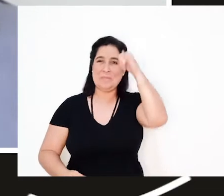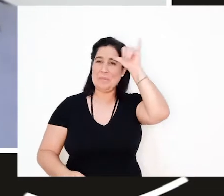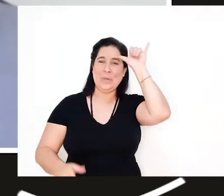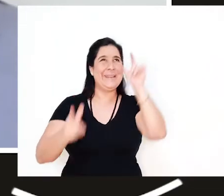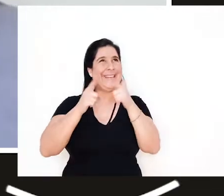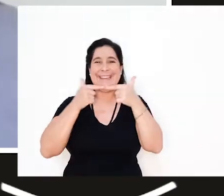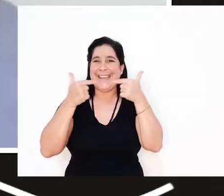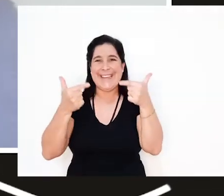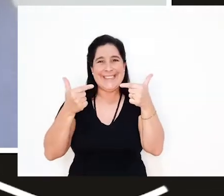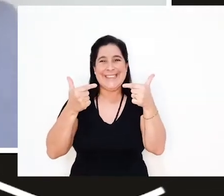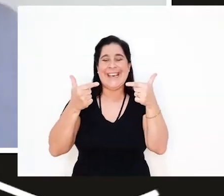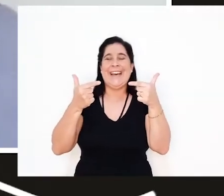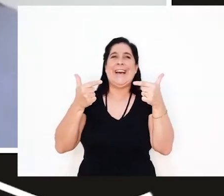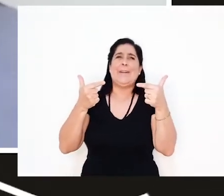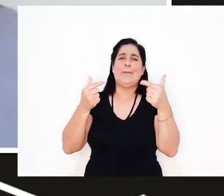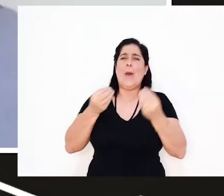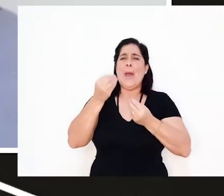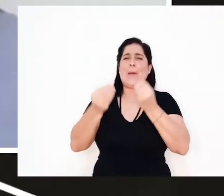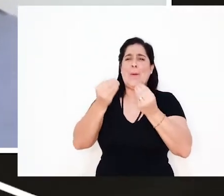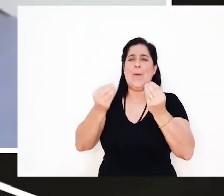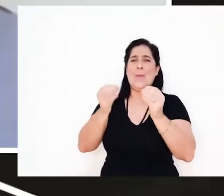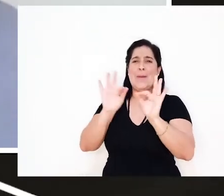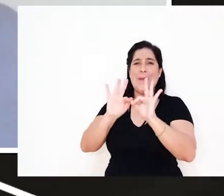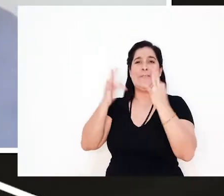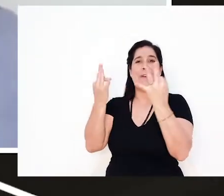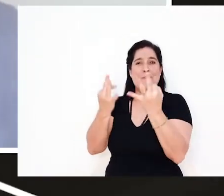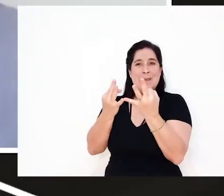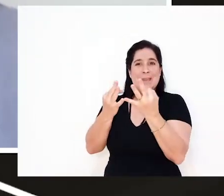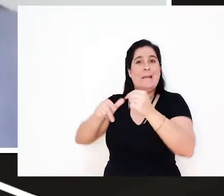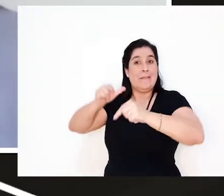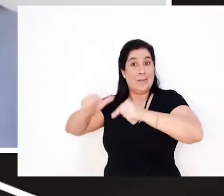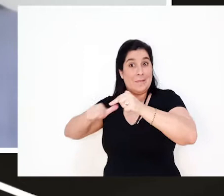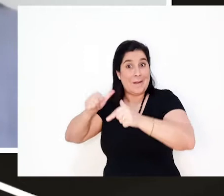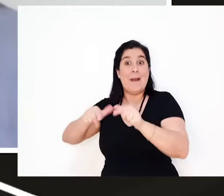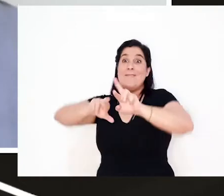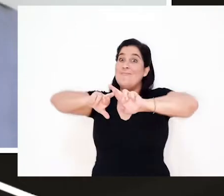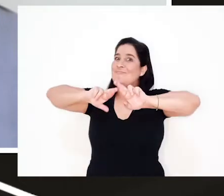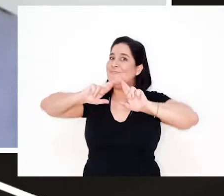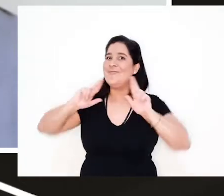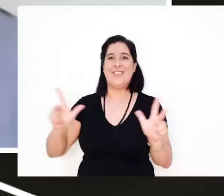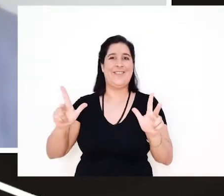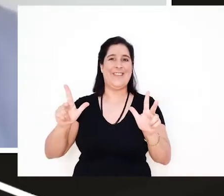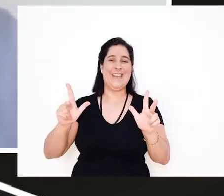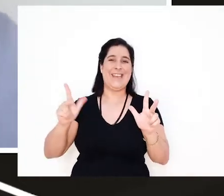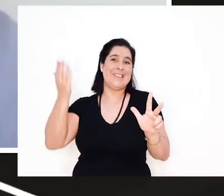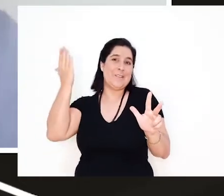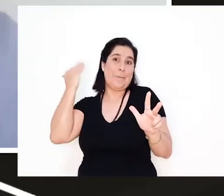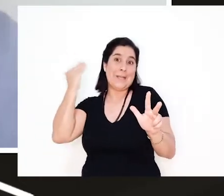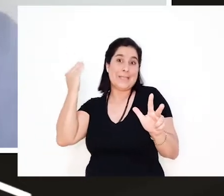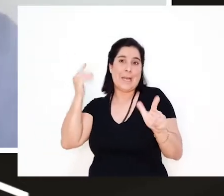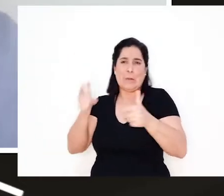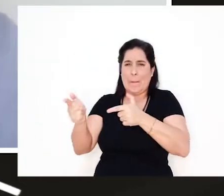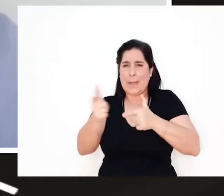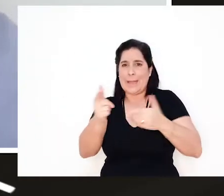engraçado, porque depois de 2 gerações eu tô aqui fazendo um trabalho completamente diferente do que ele fazia. Ainda assim, tendo